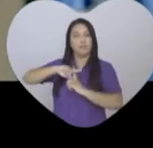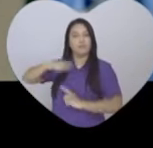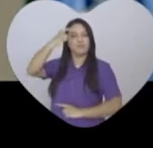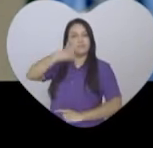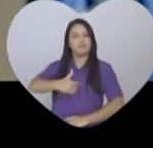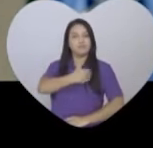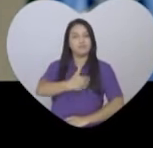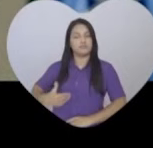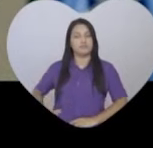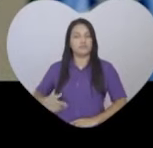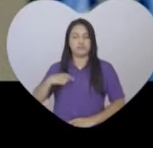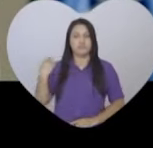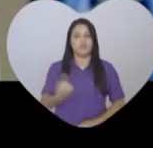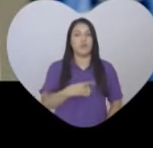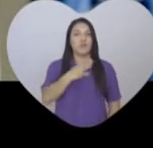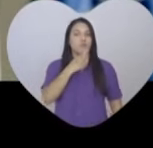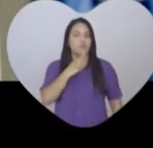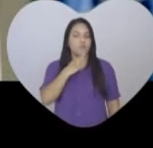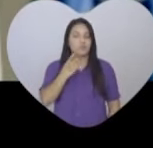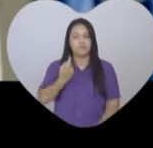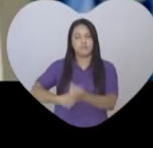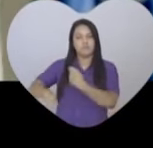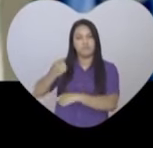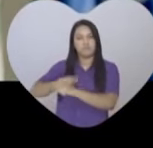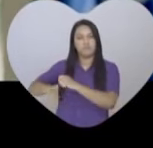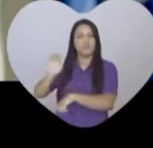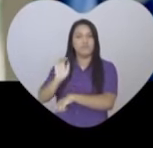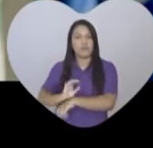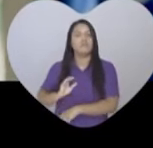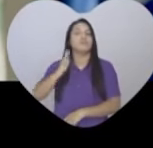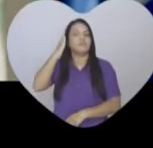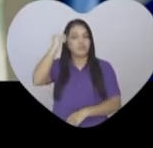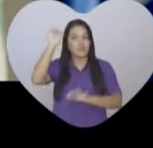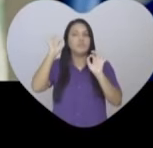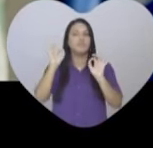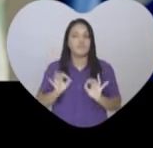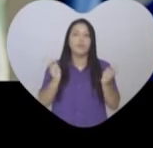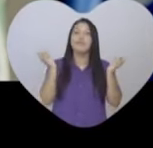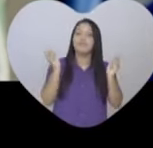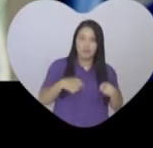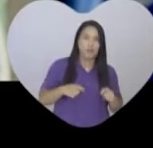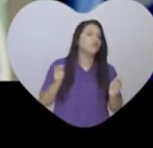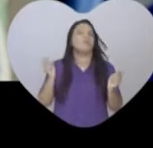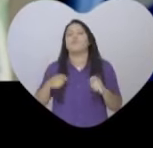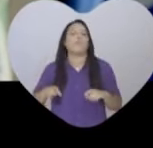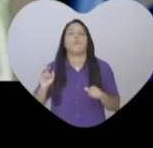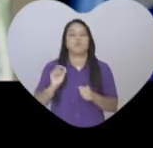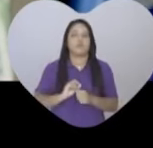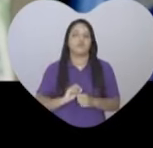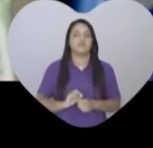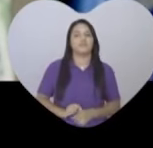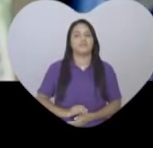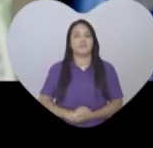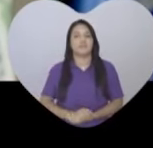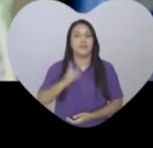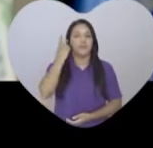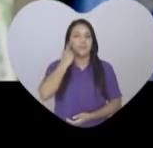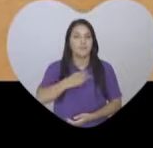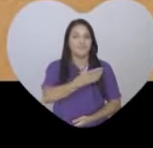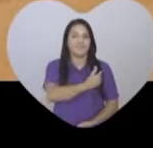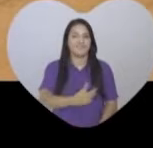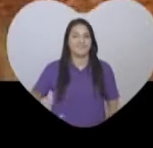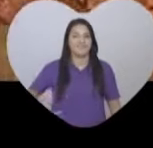propostas. Essa é a vantagem de ser governador. A gente conhece as finanças do estado. A gente sabe exatamente o que dá e o que não dá